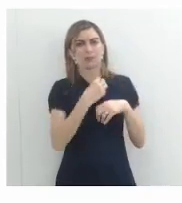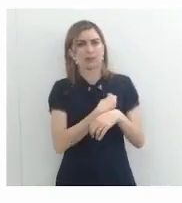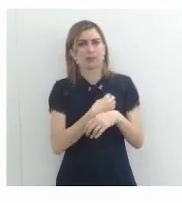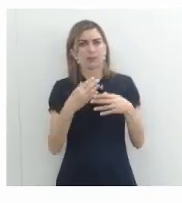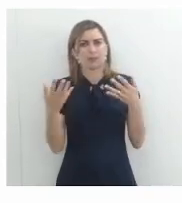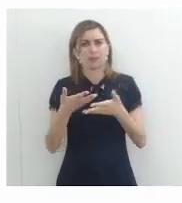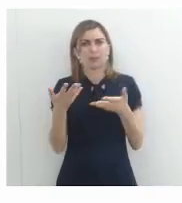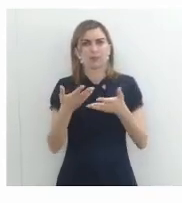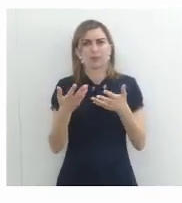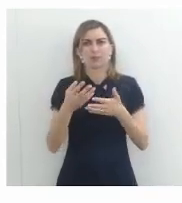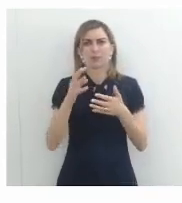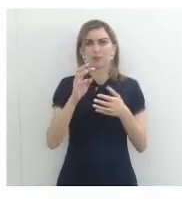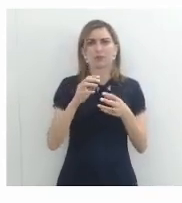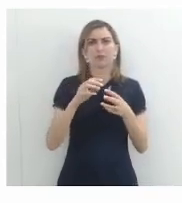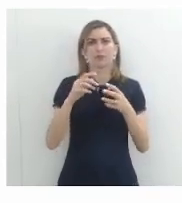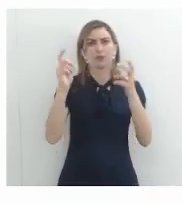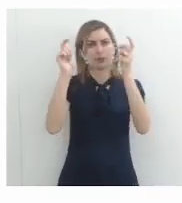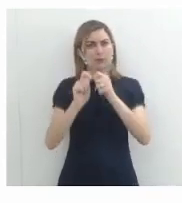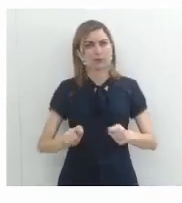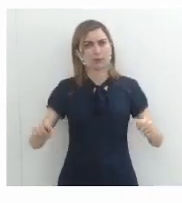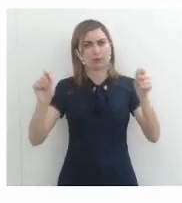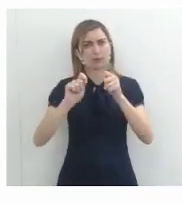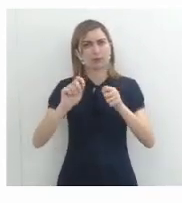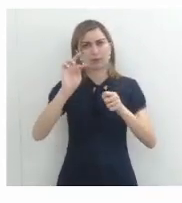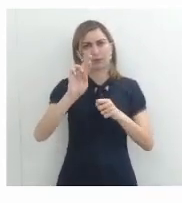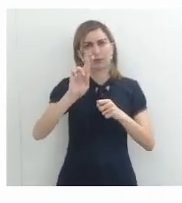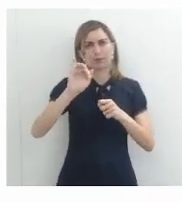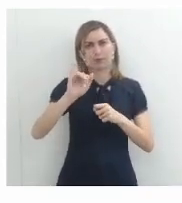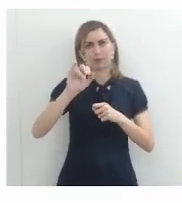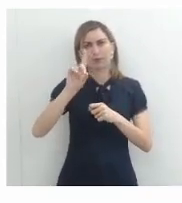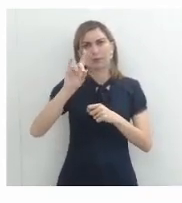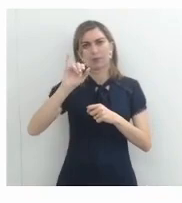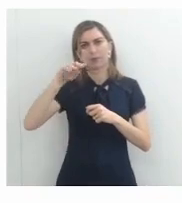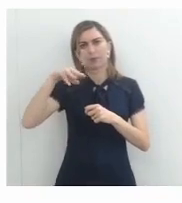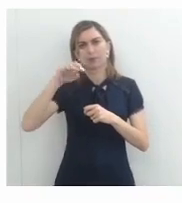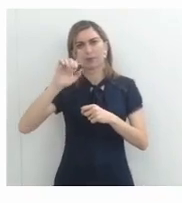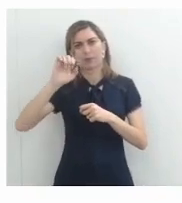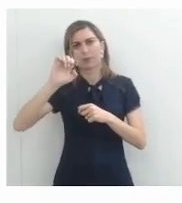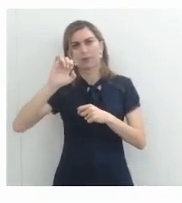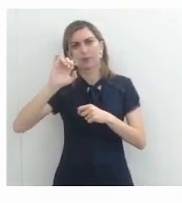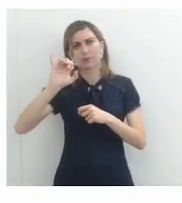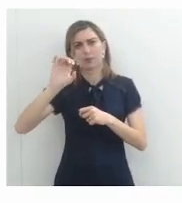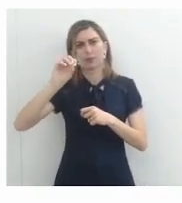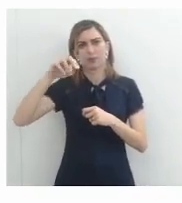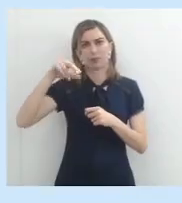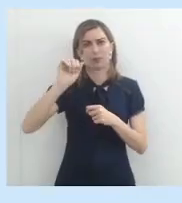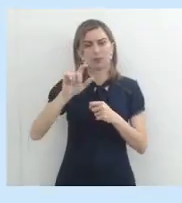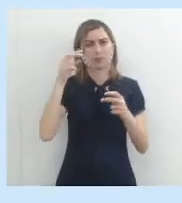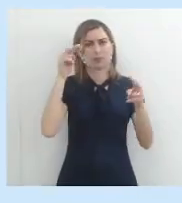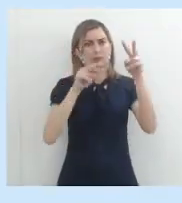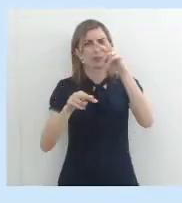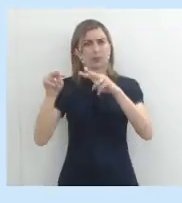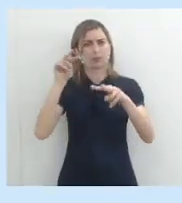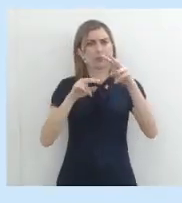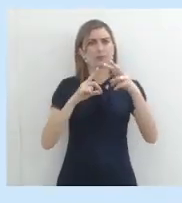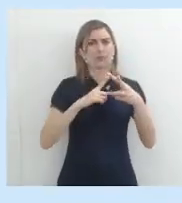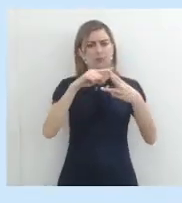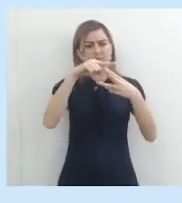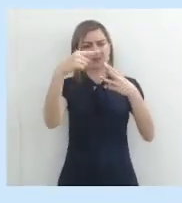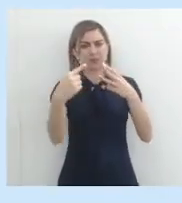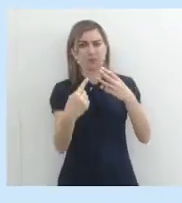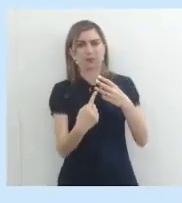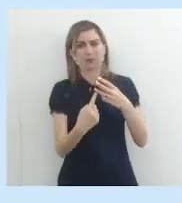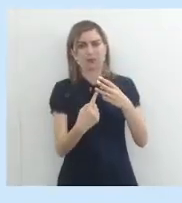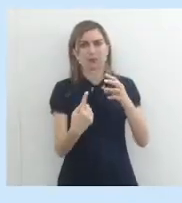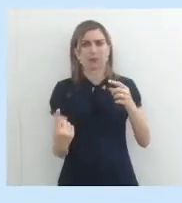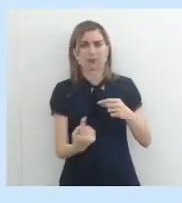realidade tridimensional. Tudo que existe no mundo possui 3 dimensões. Então, os objetos que a gente observa, né, têm 3 dimensões. Ela